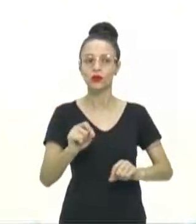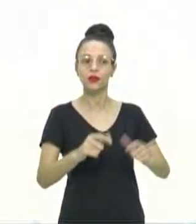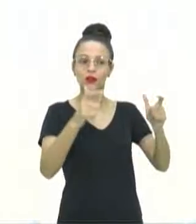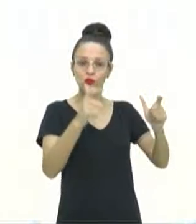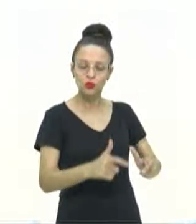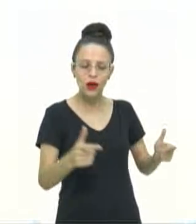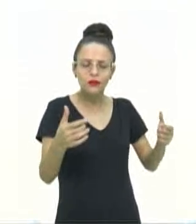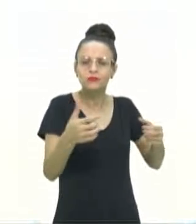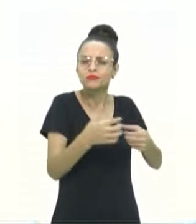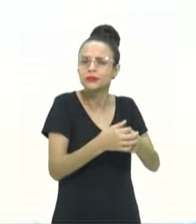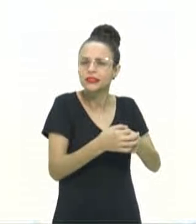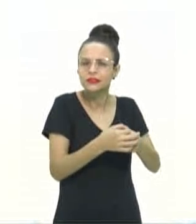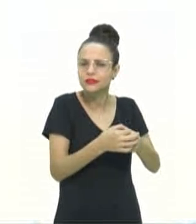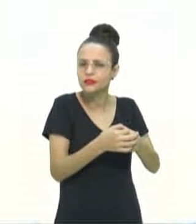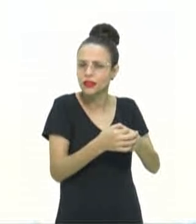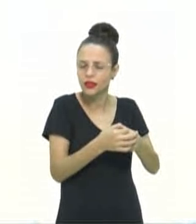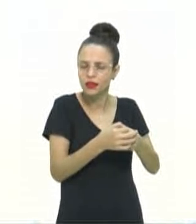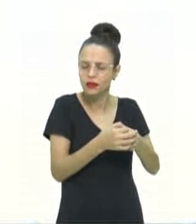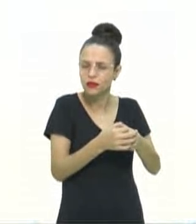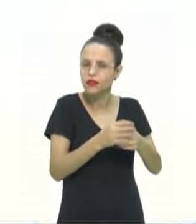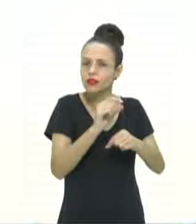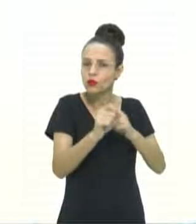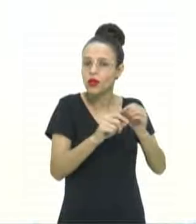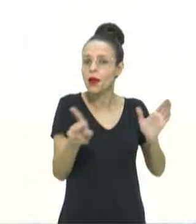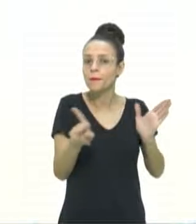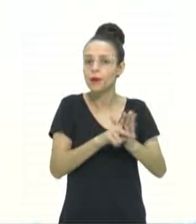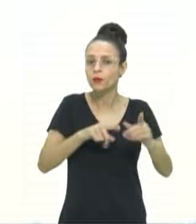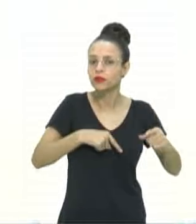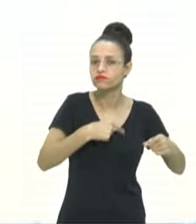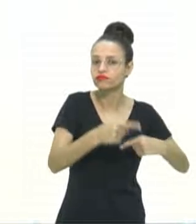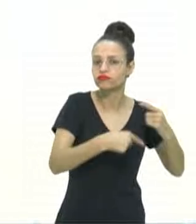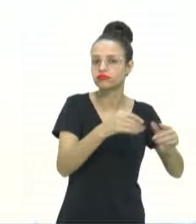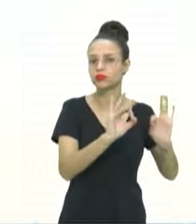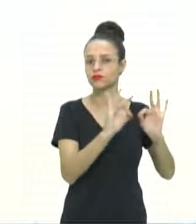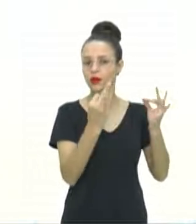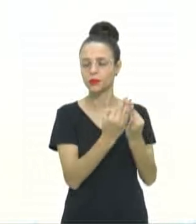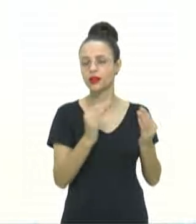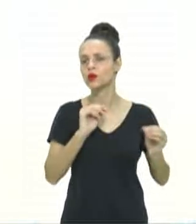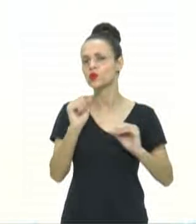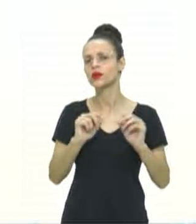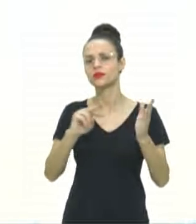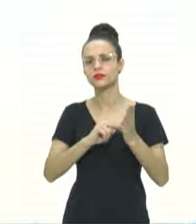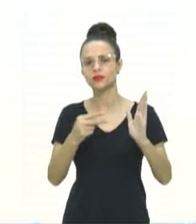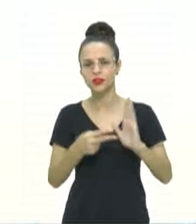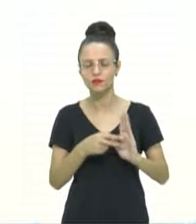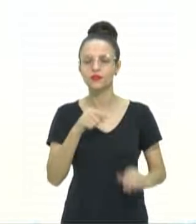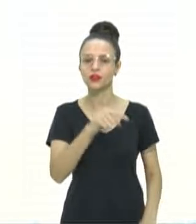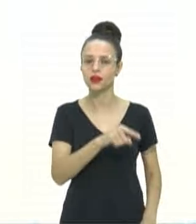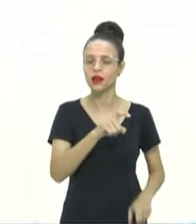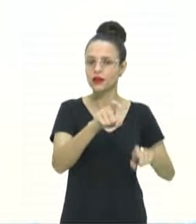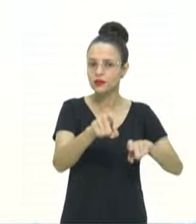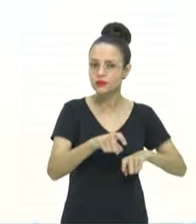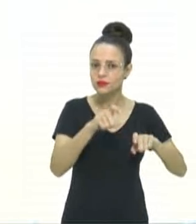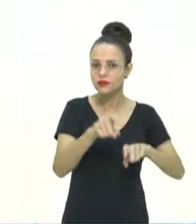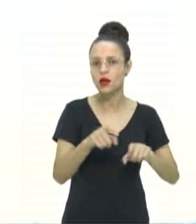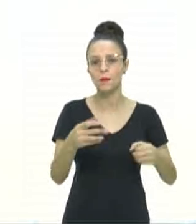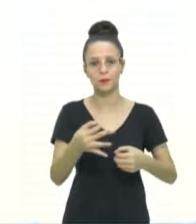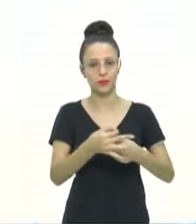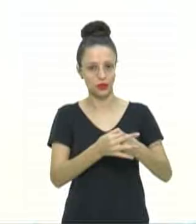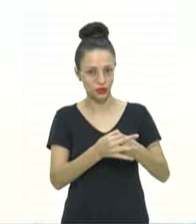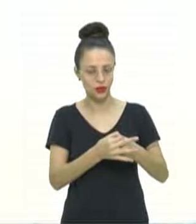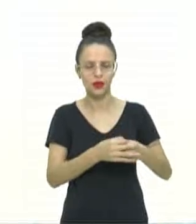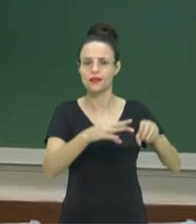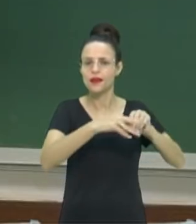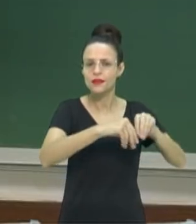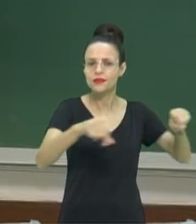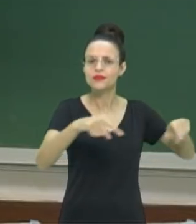pequenas propriedades de base familiar. Então, de modo geral, a policultura, as propriedades são pequenas